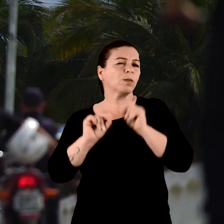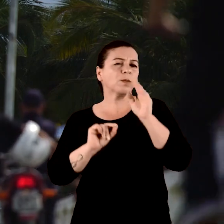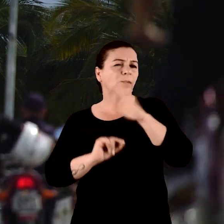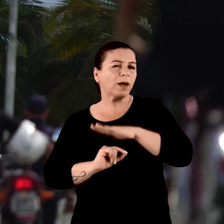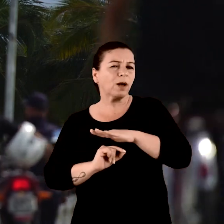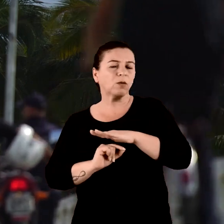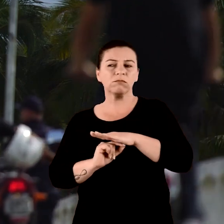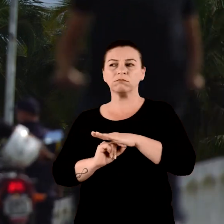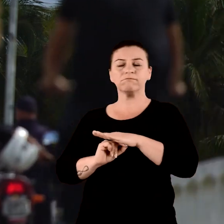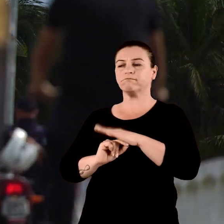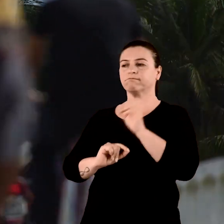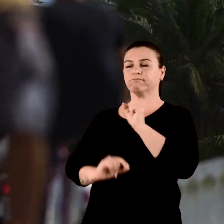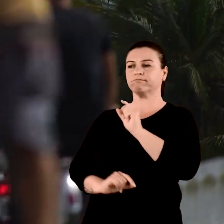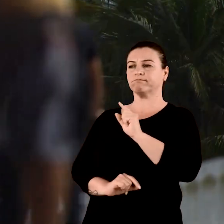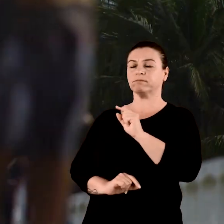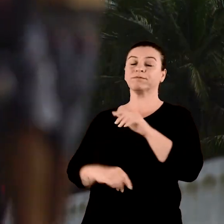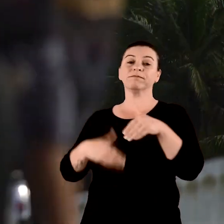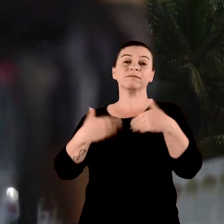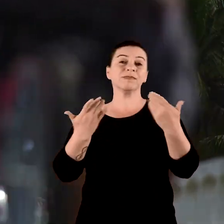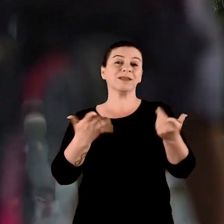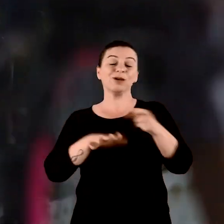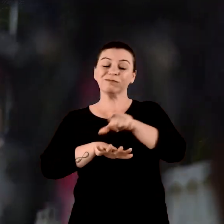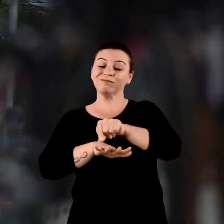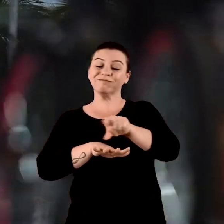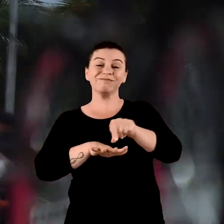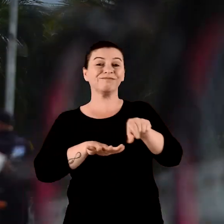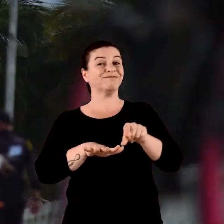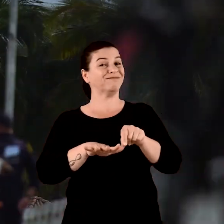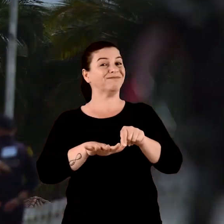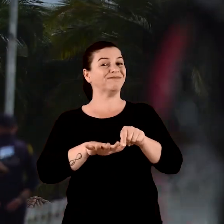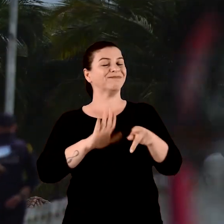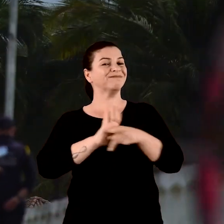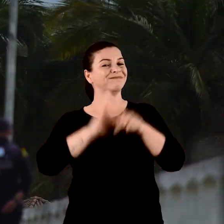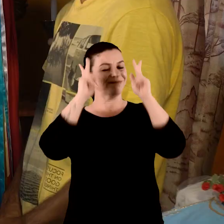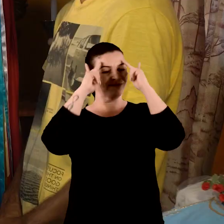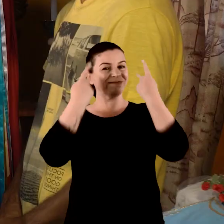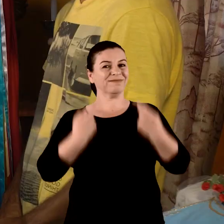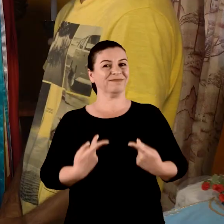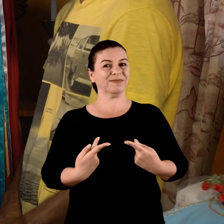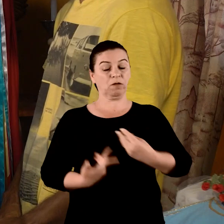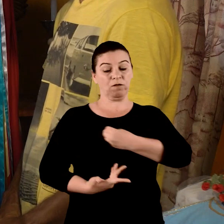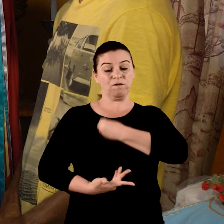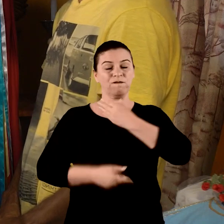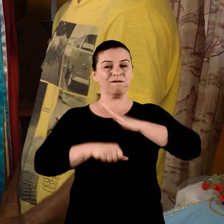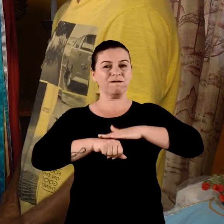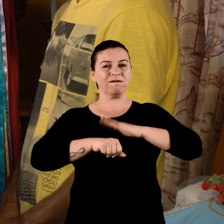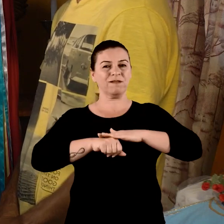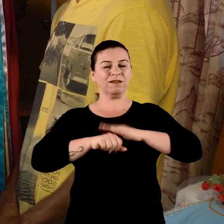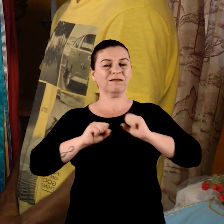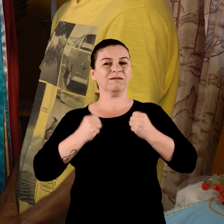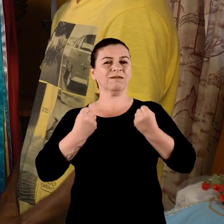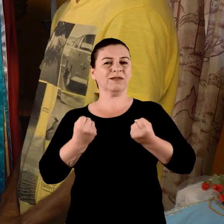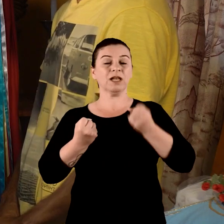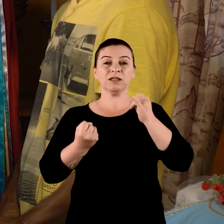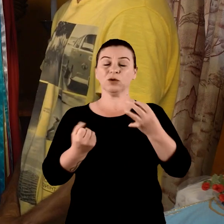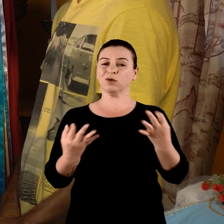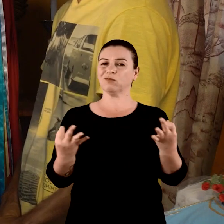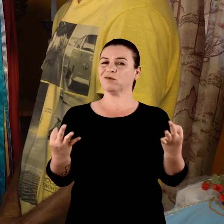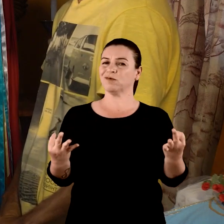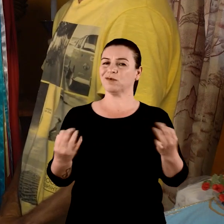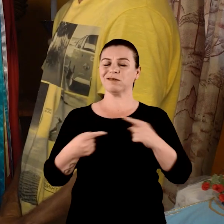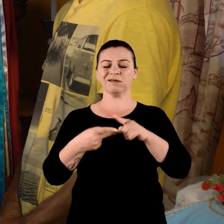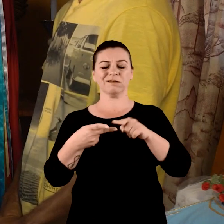mau? Não. É a própria que é o livre-arbítrio humano. Sim. É o que eu faço com a minha vida, com a minha atitude. Se